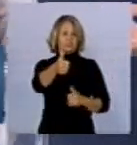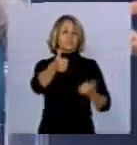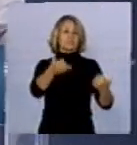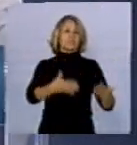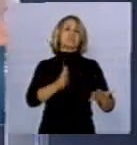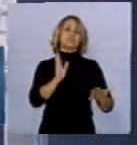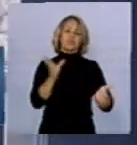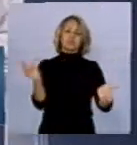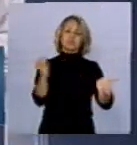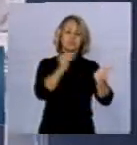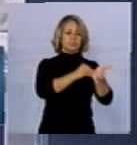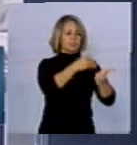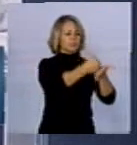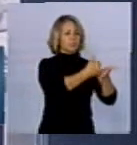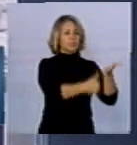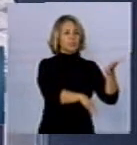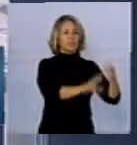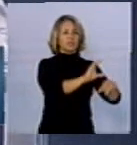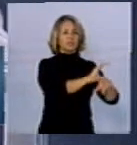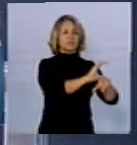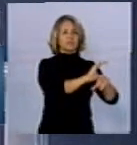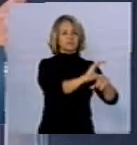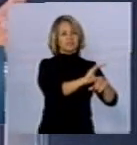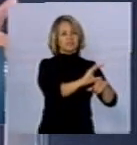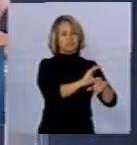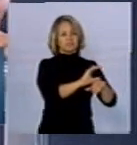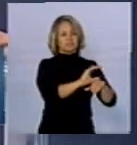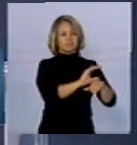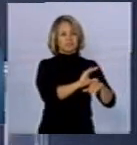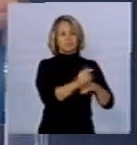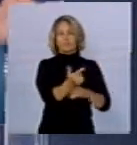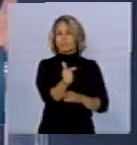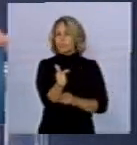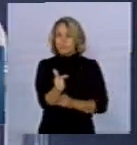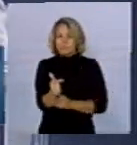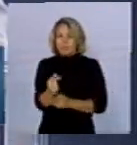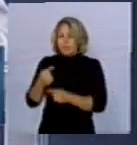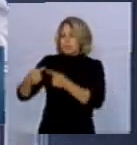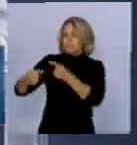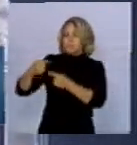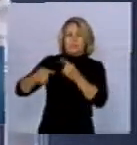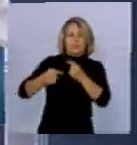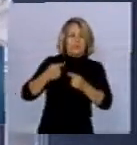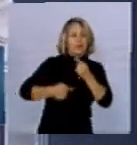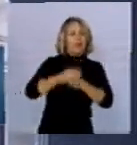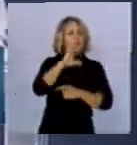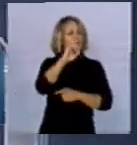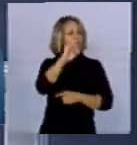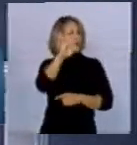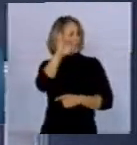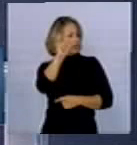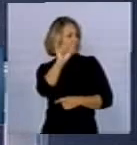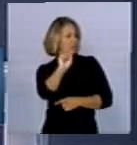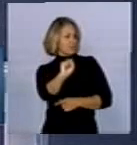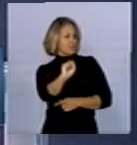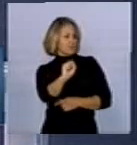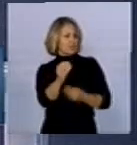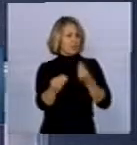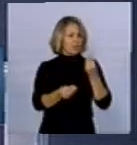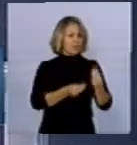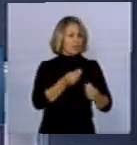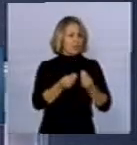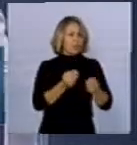tá lá então não tem essa discussão das cotas ela